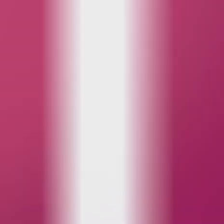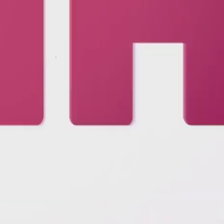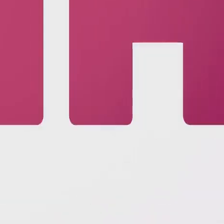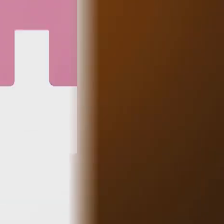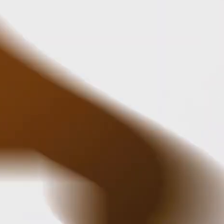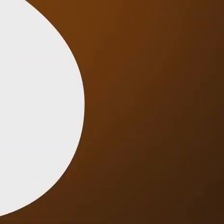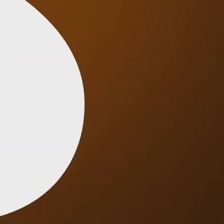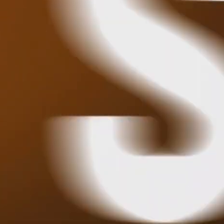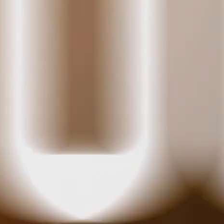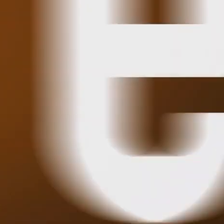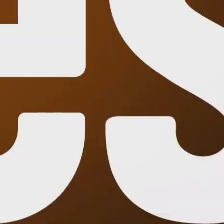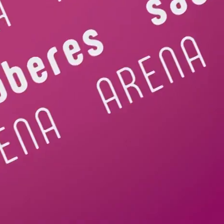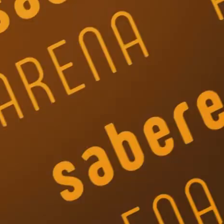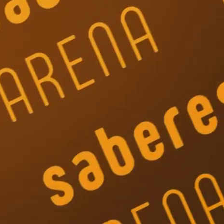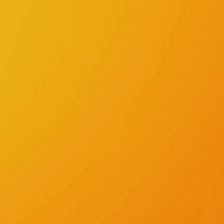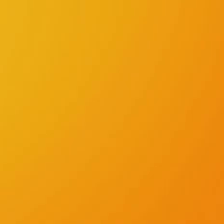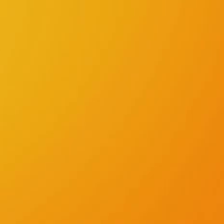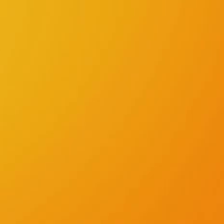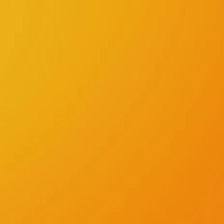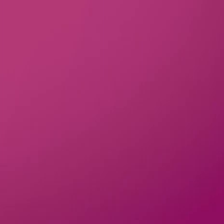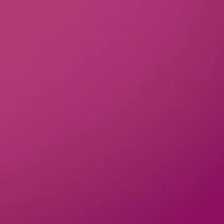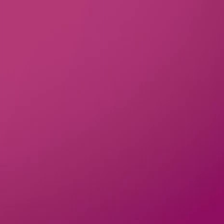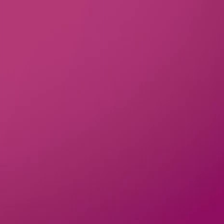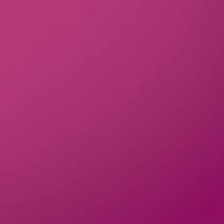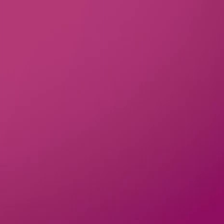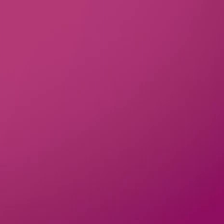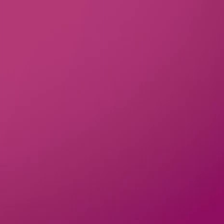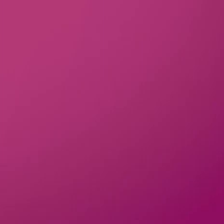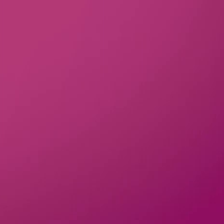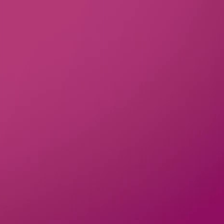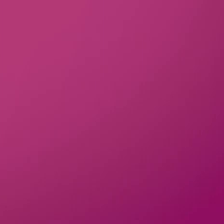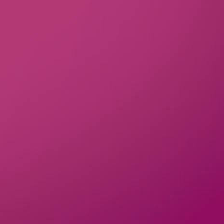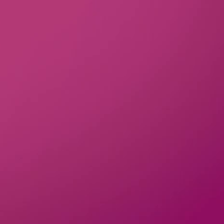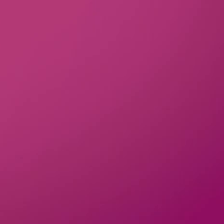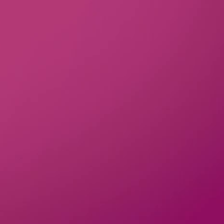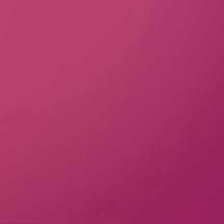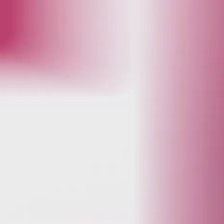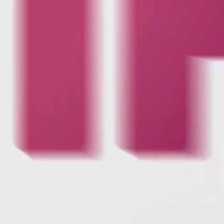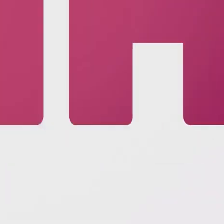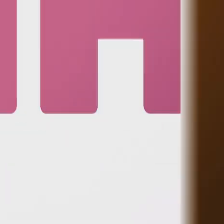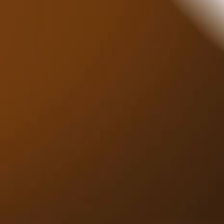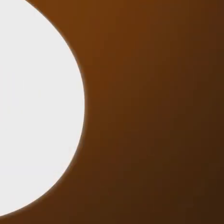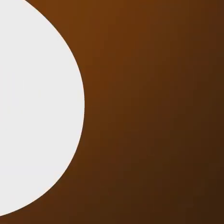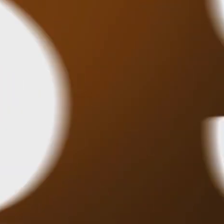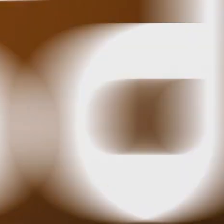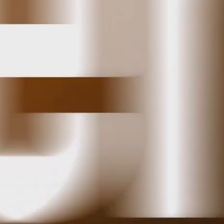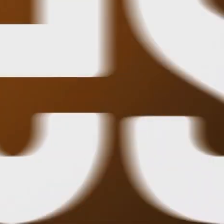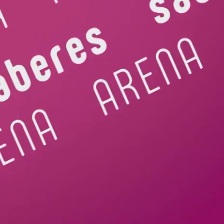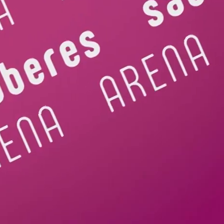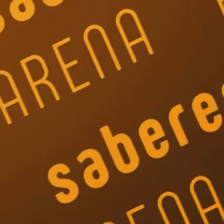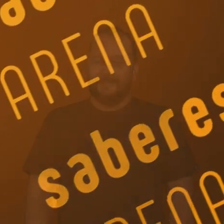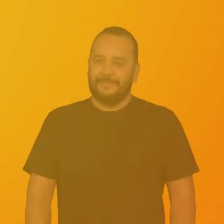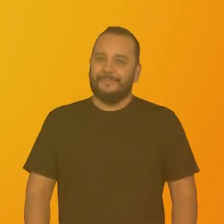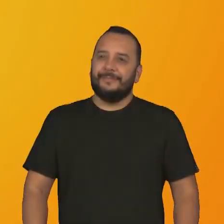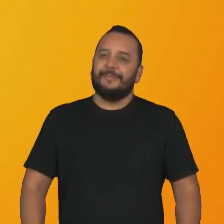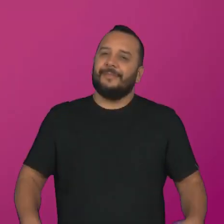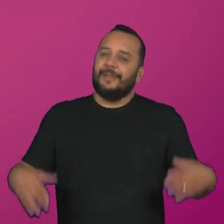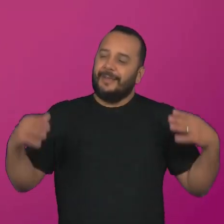milhões de corações brasileiros. Os